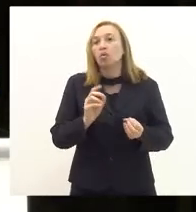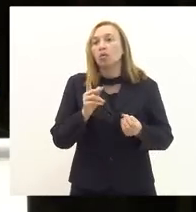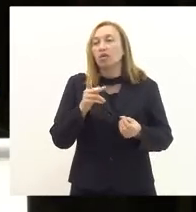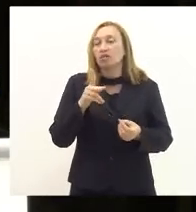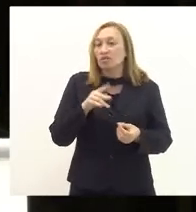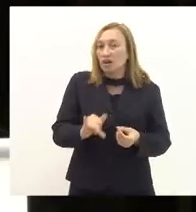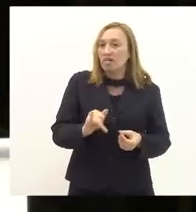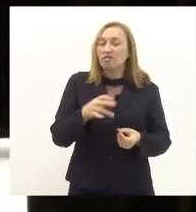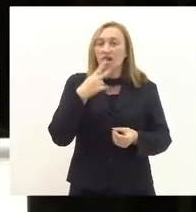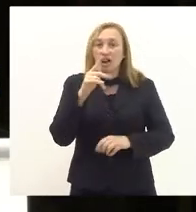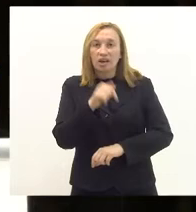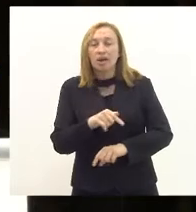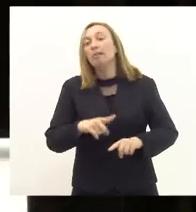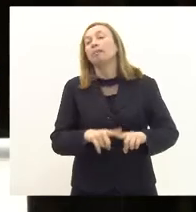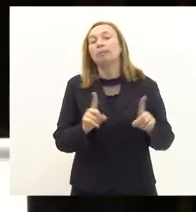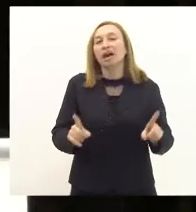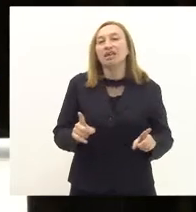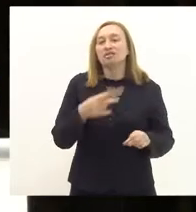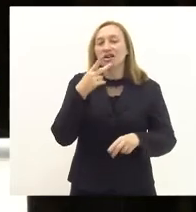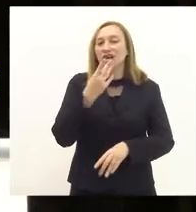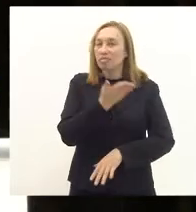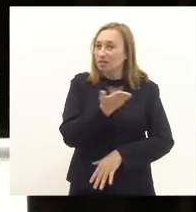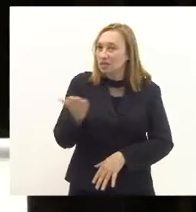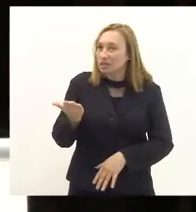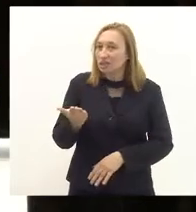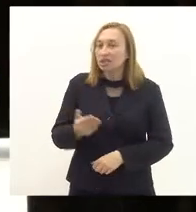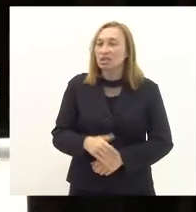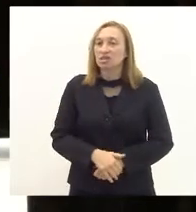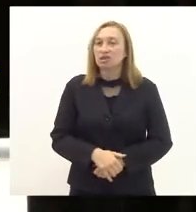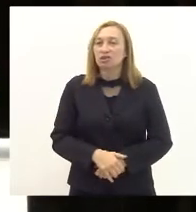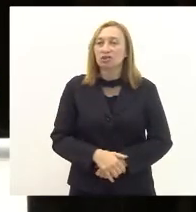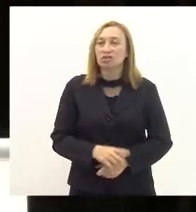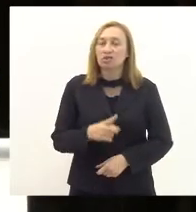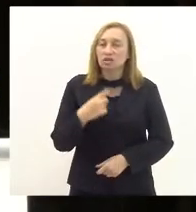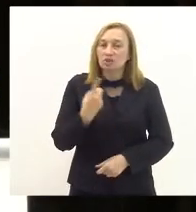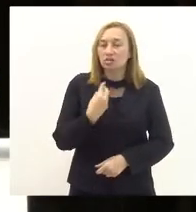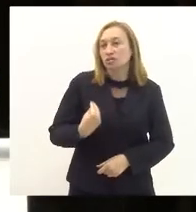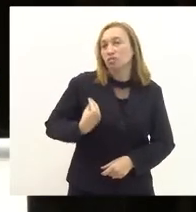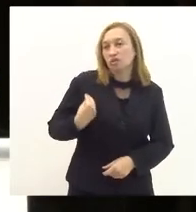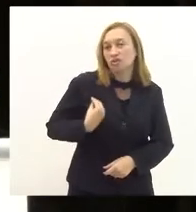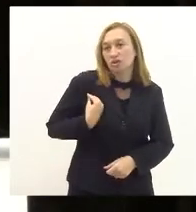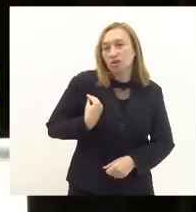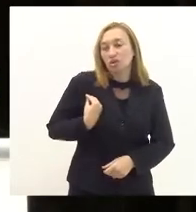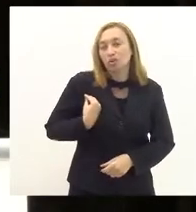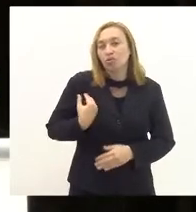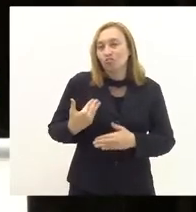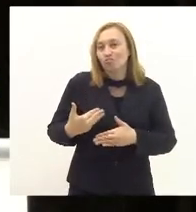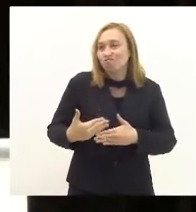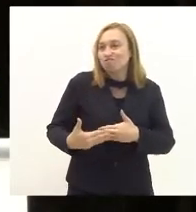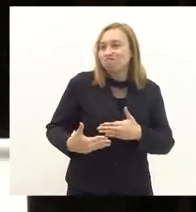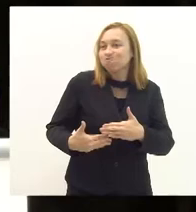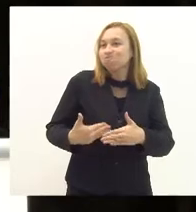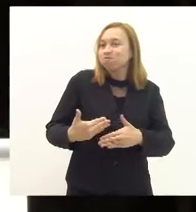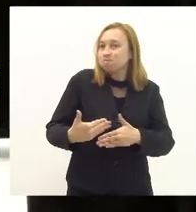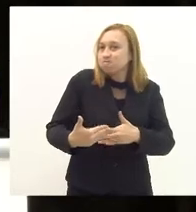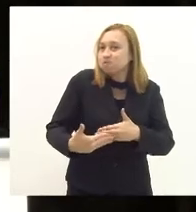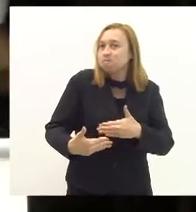ser colocado aqui, mas dizer para vocês que nós estamos vivendo um processo